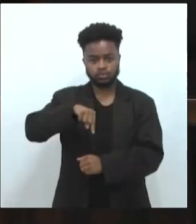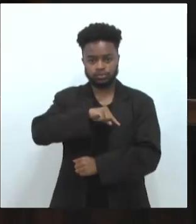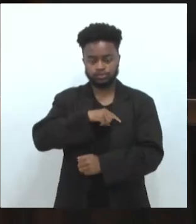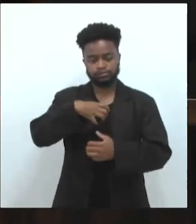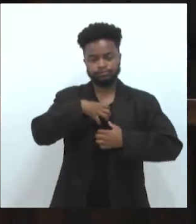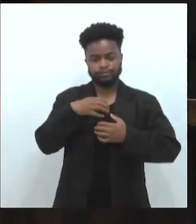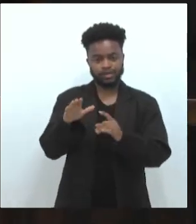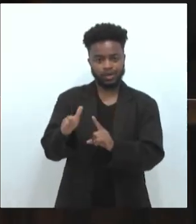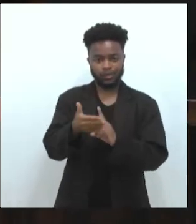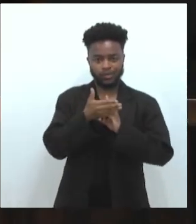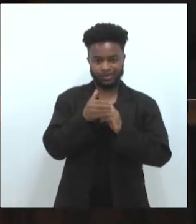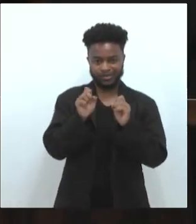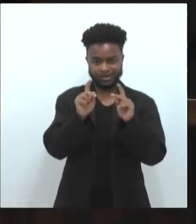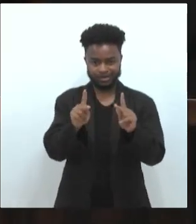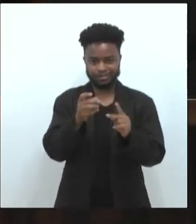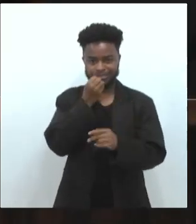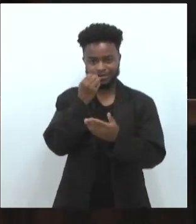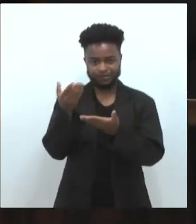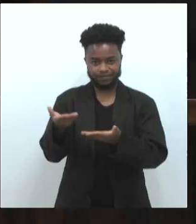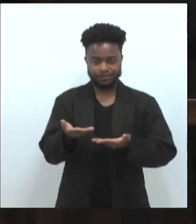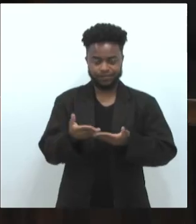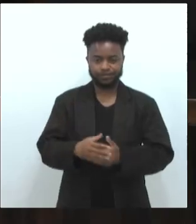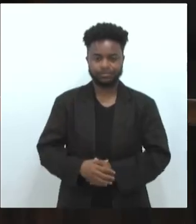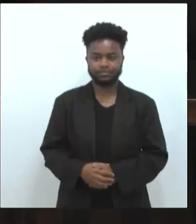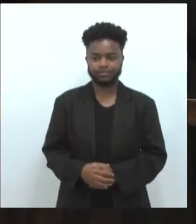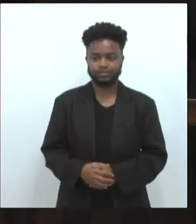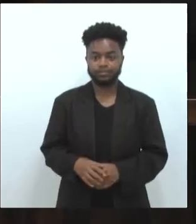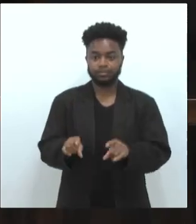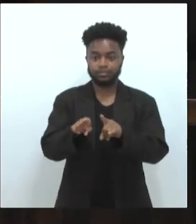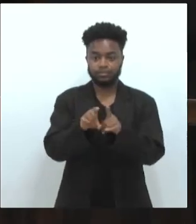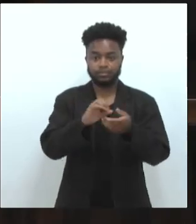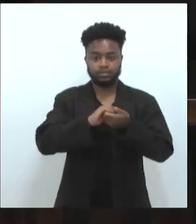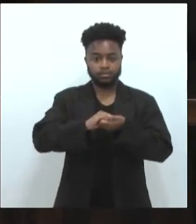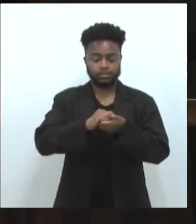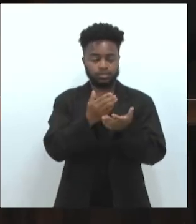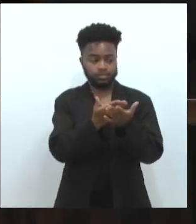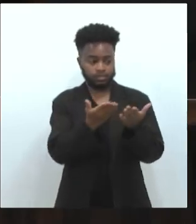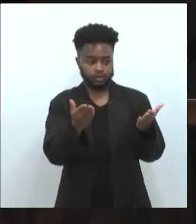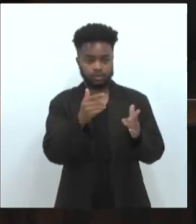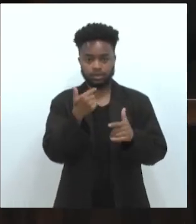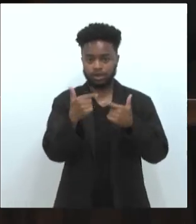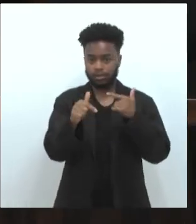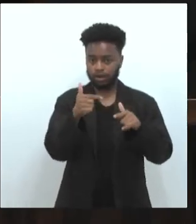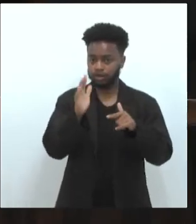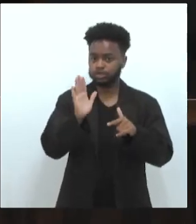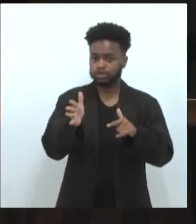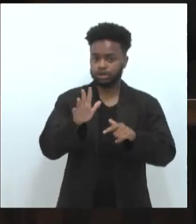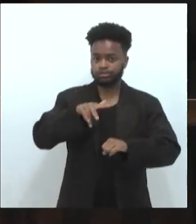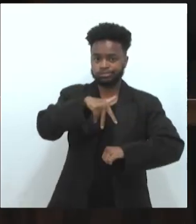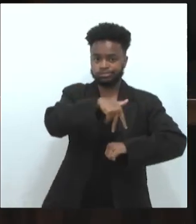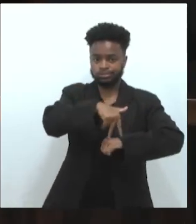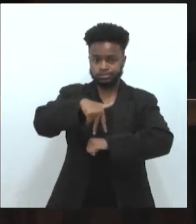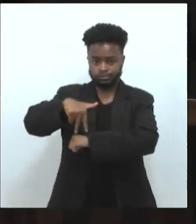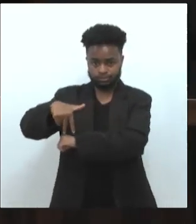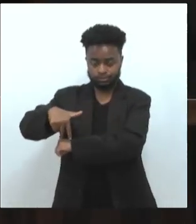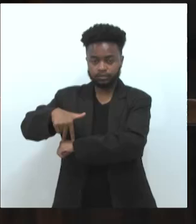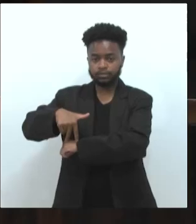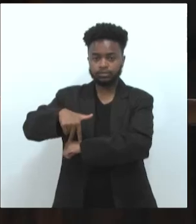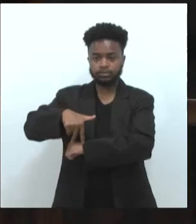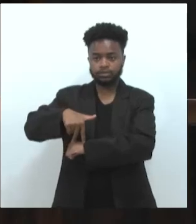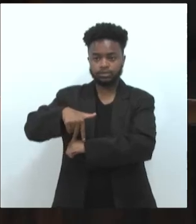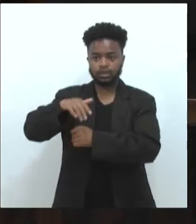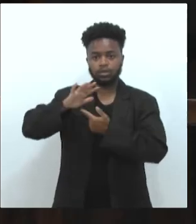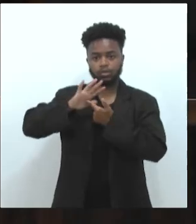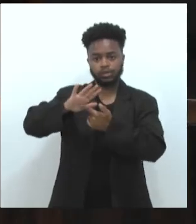tá? Seja muito bem-vindo. Saudar aí os trabalhadores que já ocupam as galerias aí fazendo